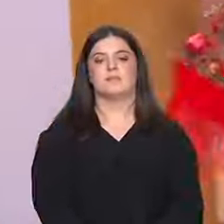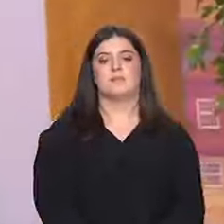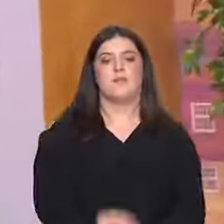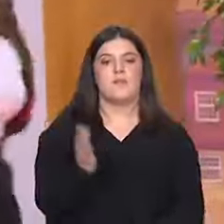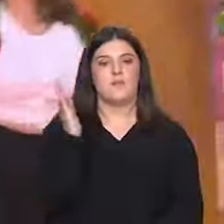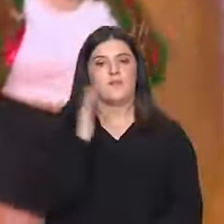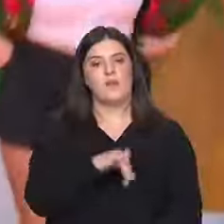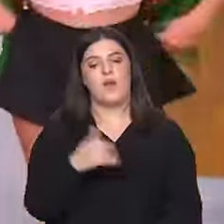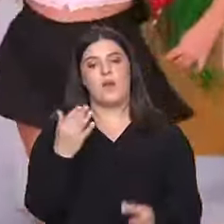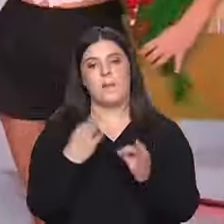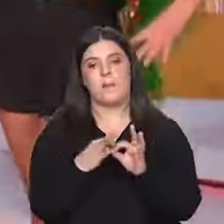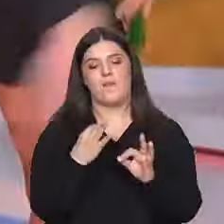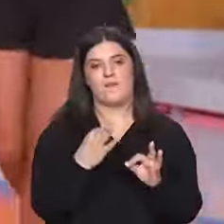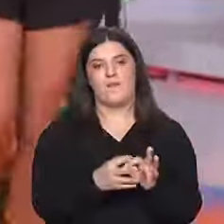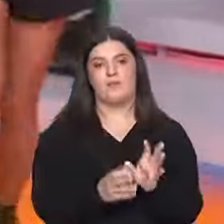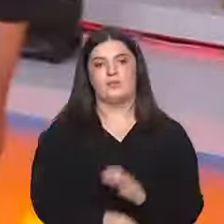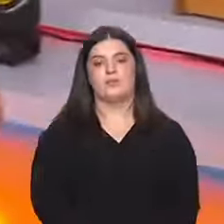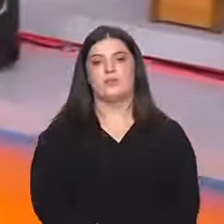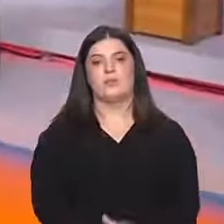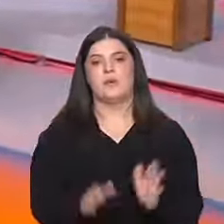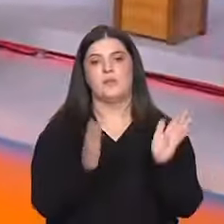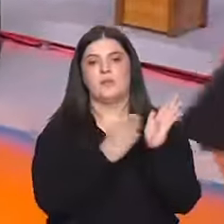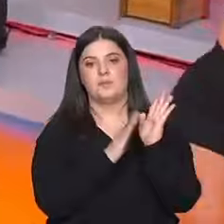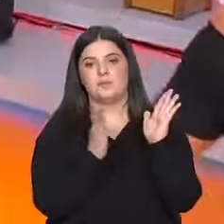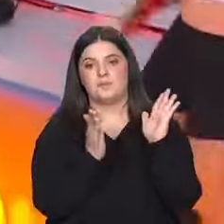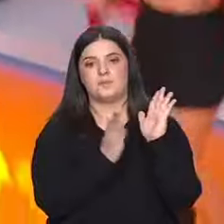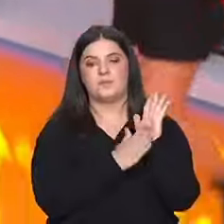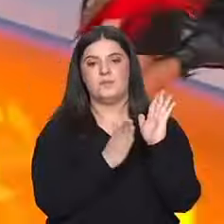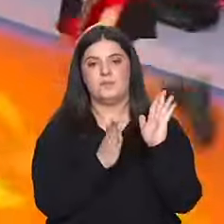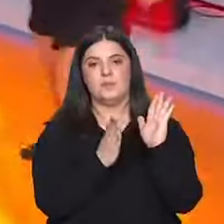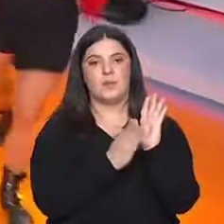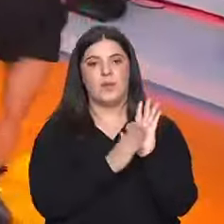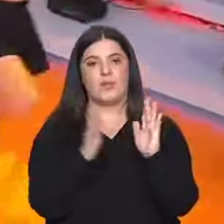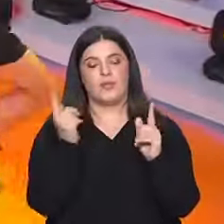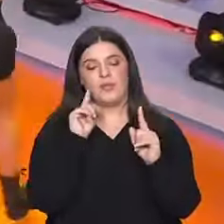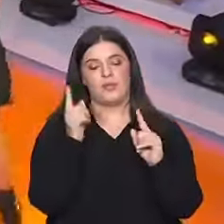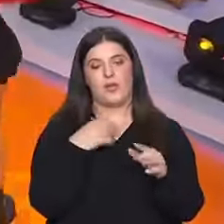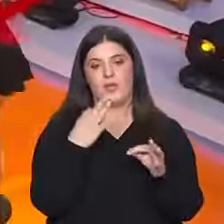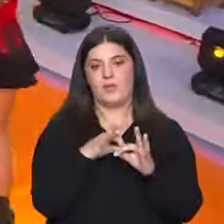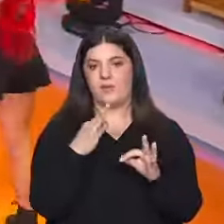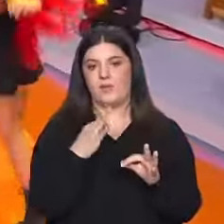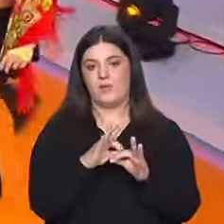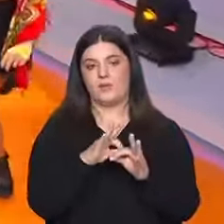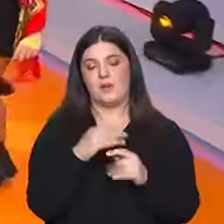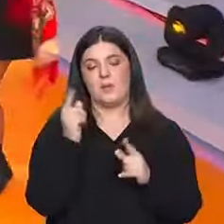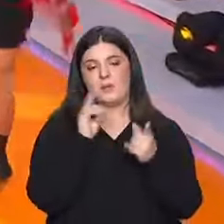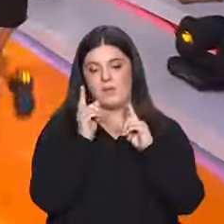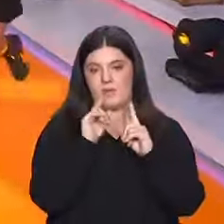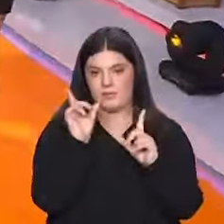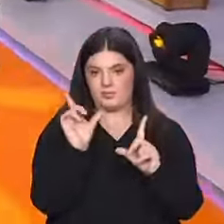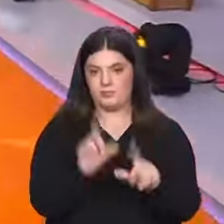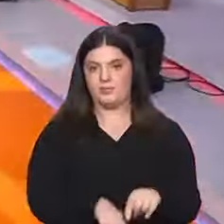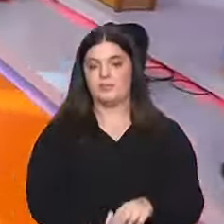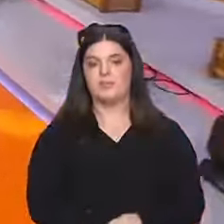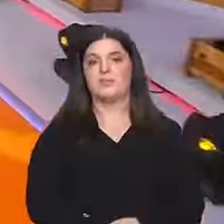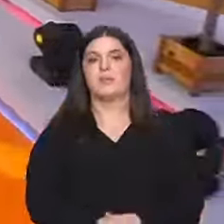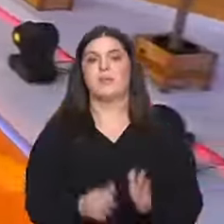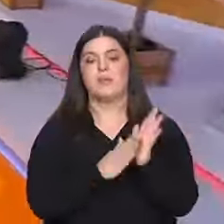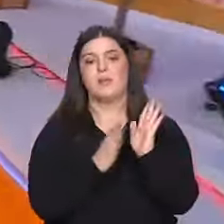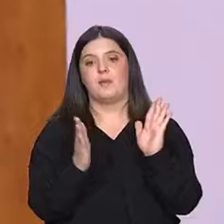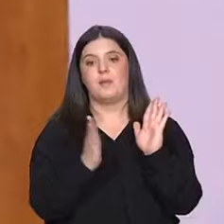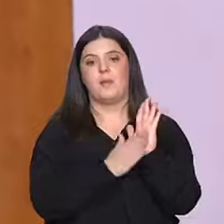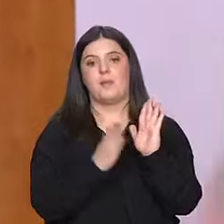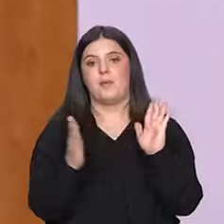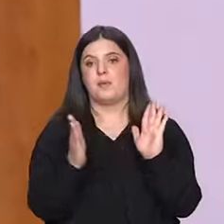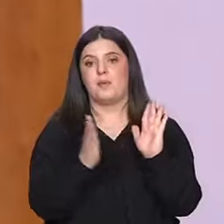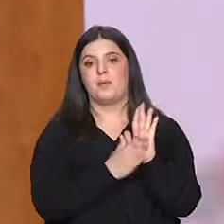Venha pra festa! Bate na palma da mão, é dia de festa e animação. Bate